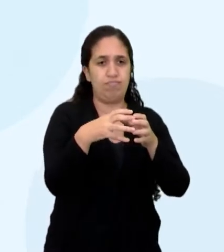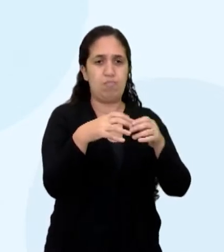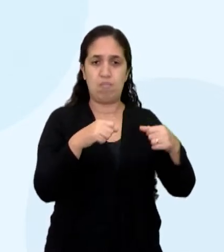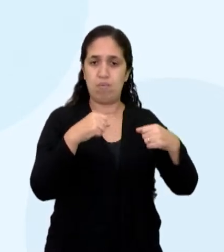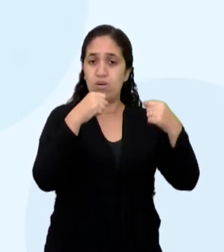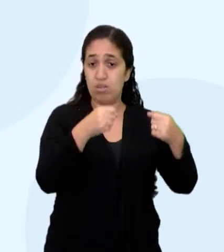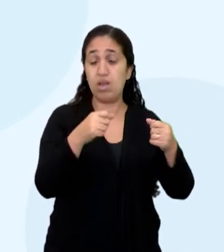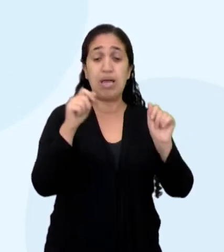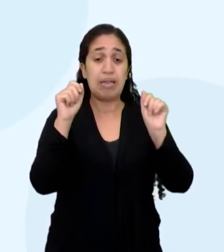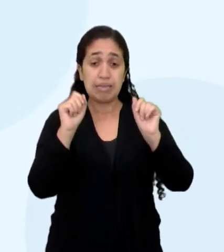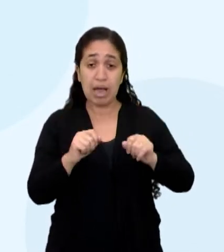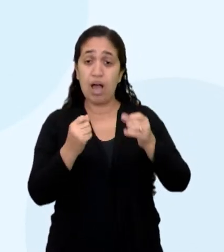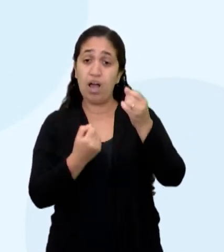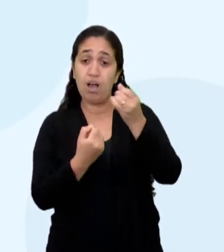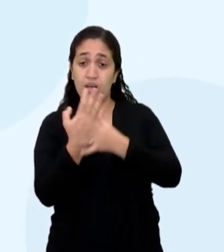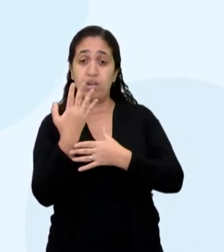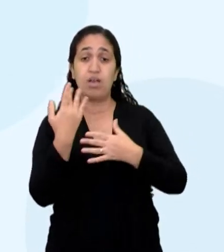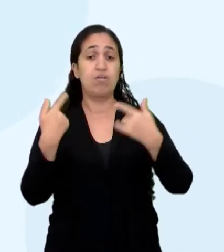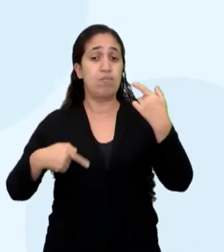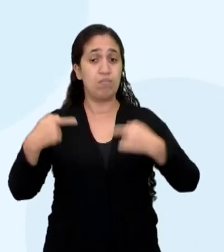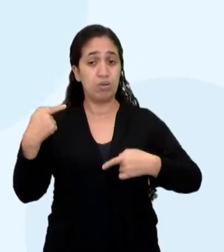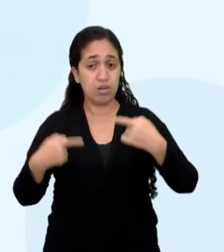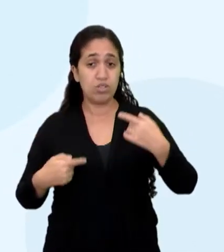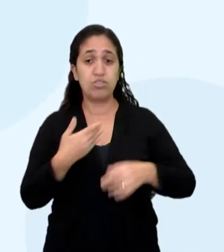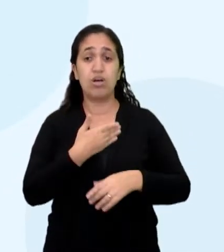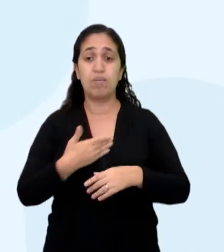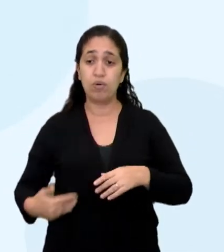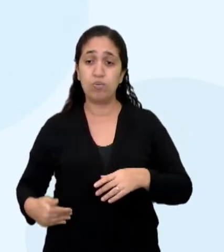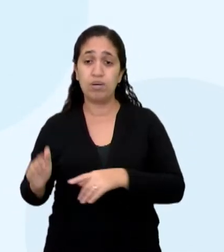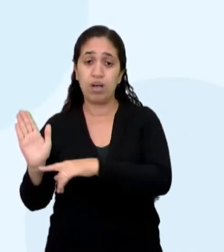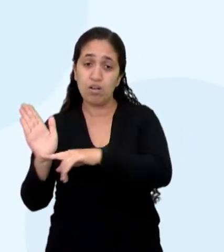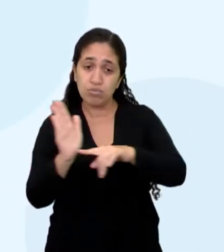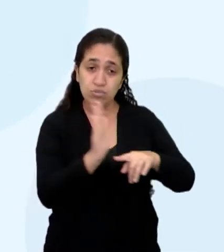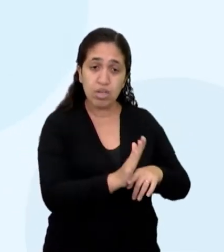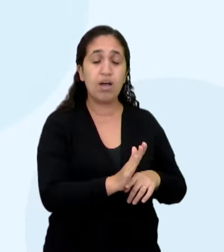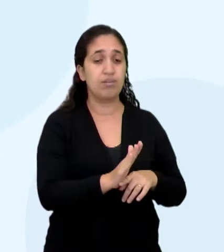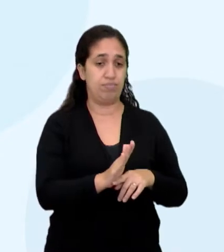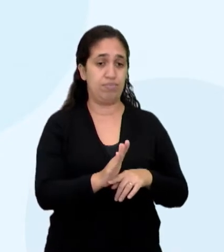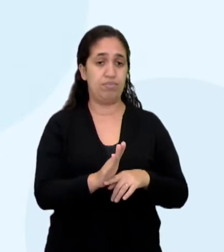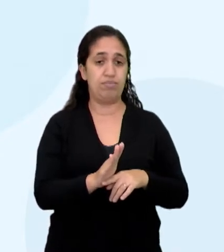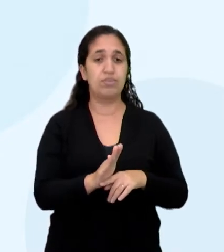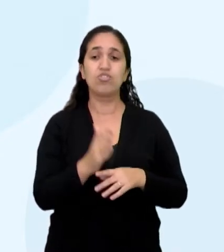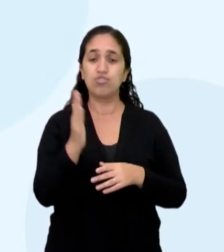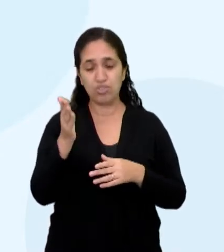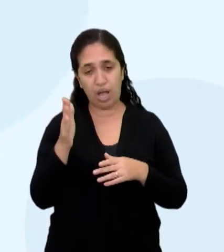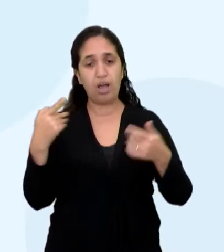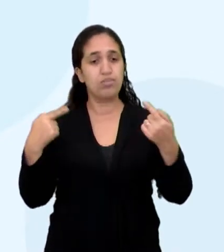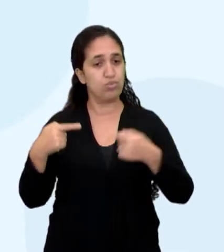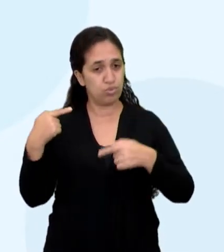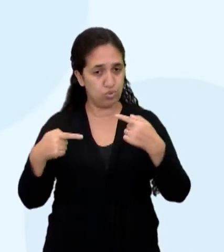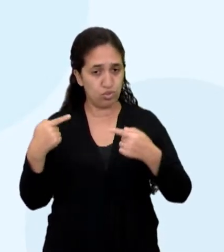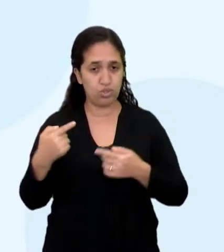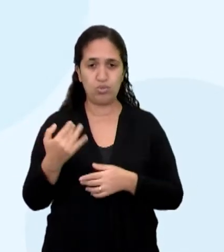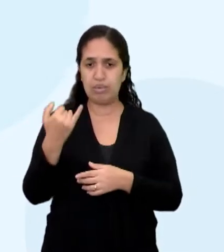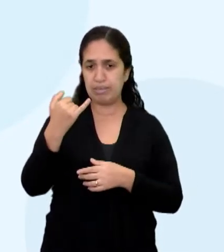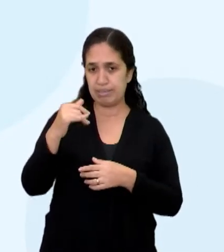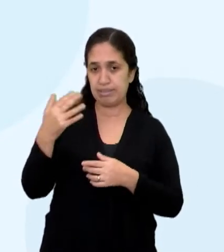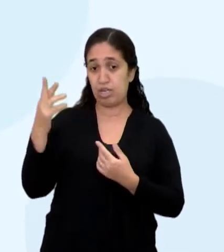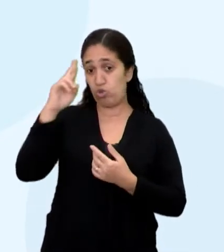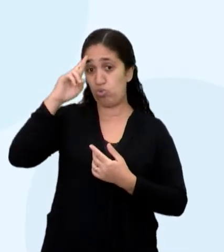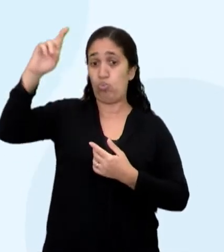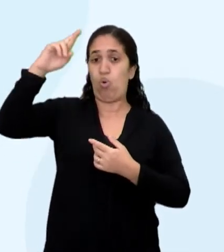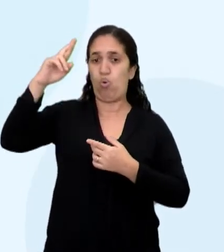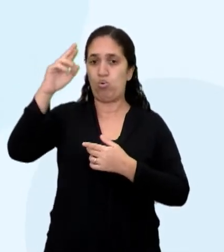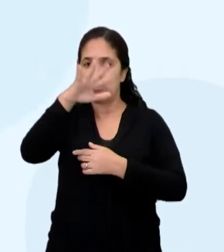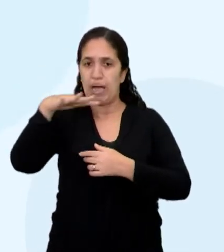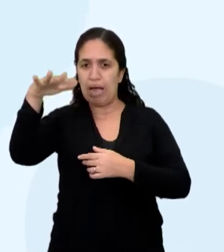a possibilidade de criação de políticas para atender as demandas desses grupos será maior. Né? Então a gente já discutiu isso aqui. Se forem donos das redes de